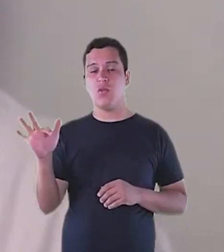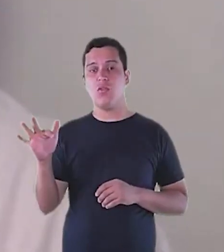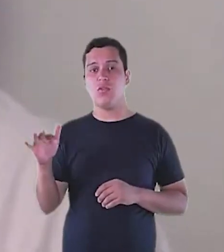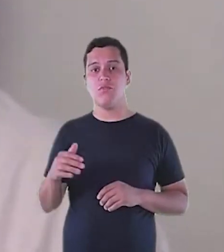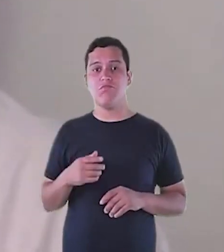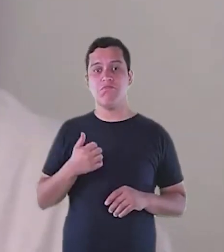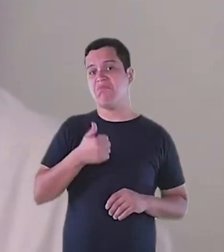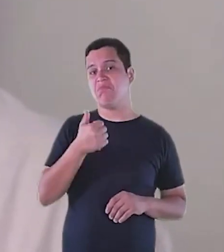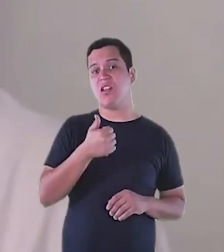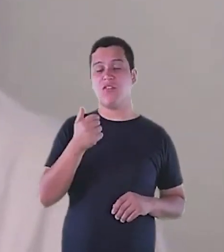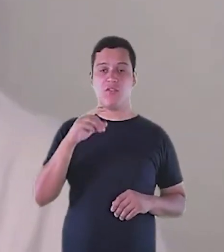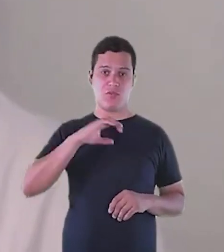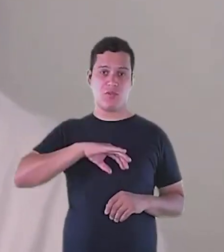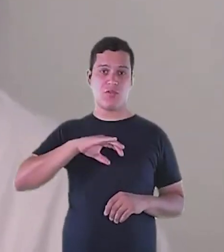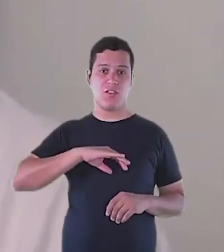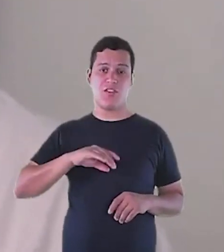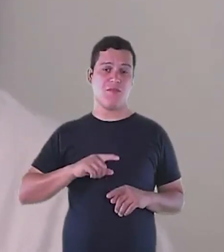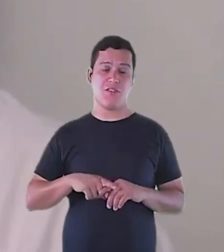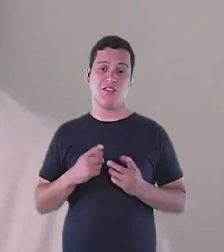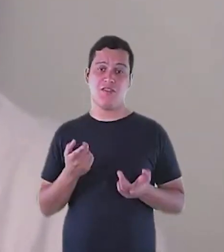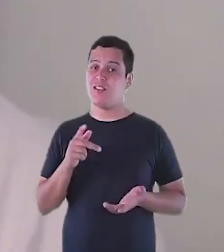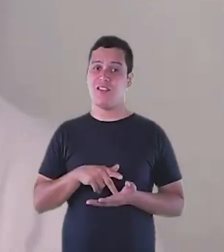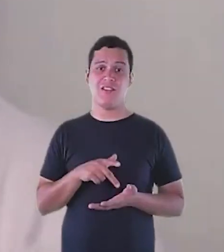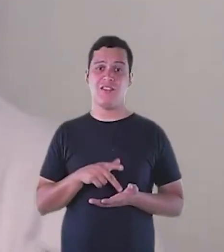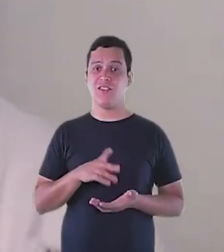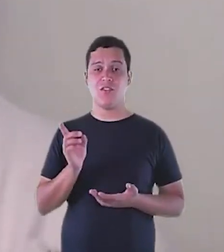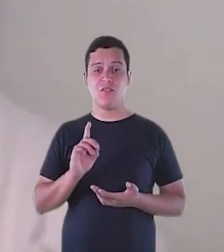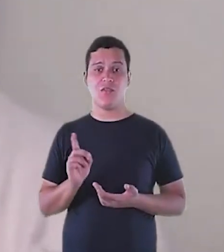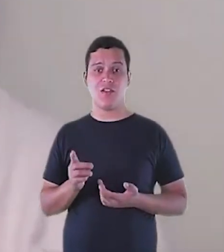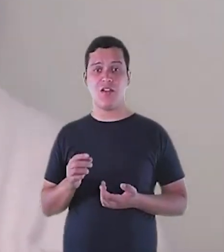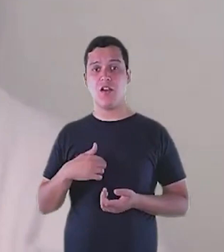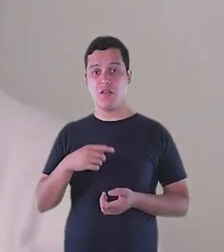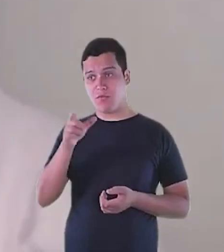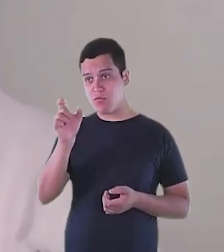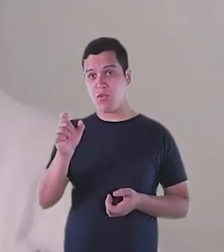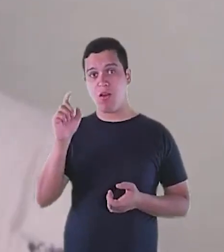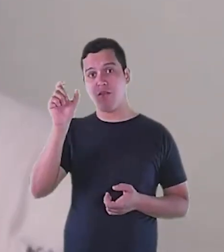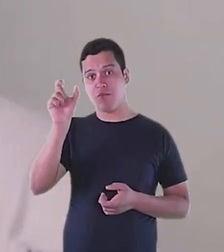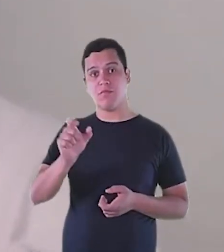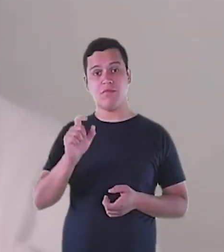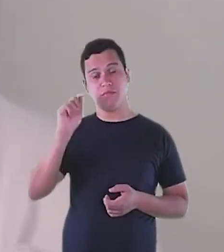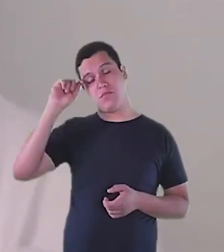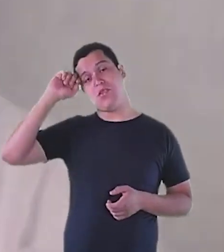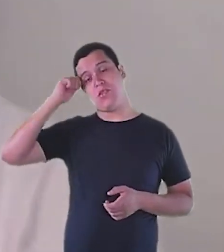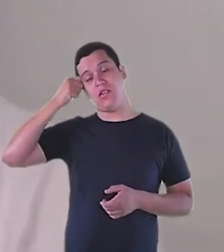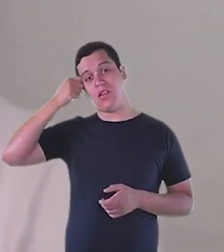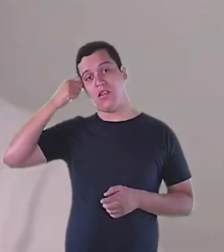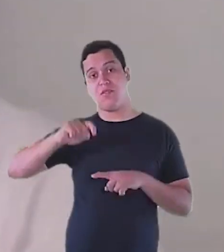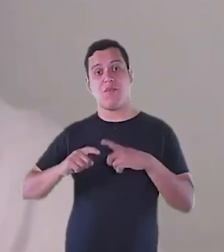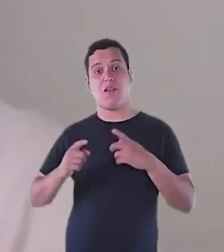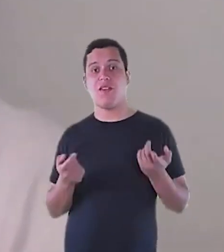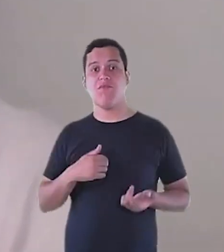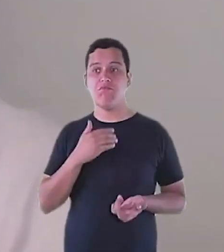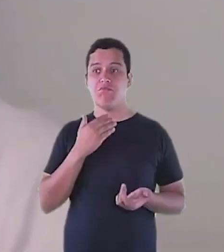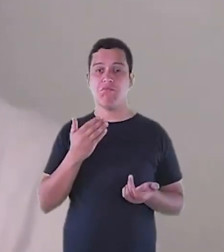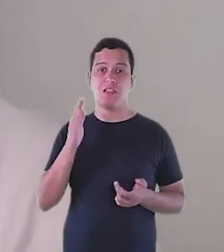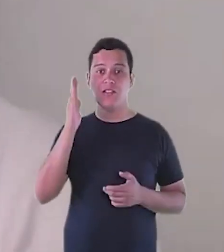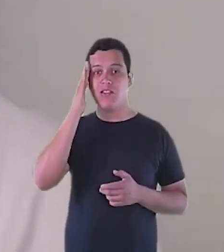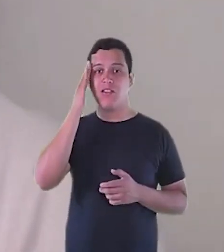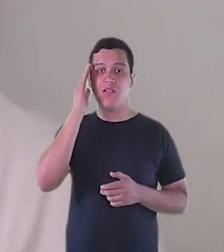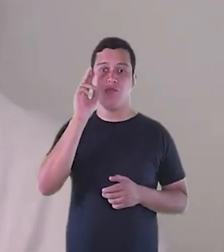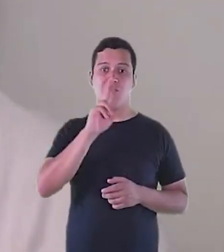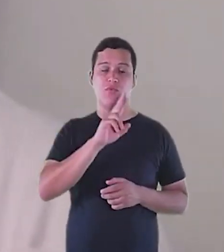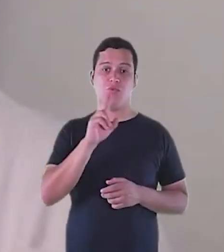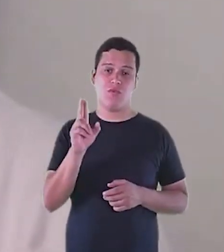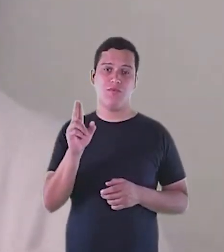se sabe o nome dele, onde nasceu, onde morreu, quem era. Mas isso me chamou muita atenção, essa coisa do protagonismo na história,